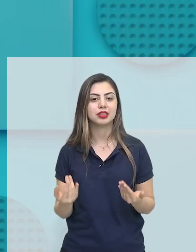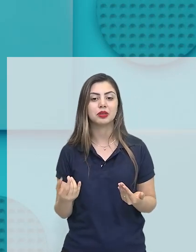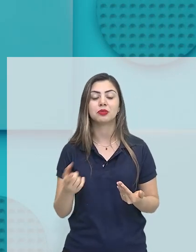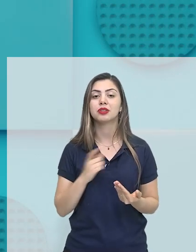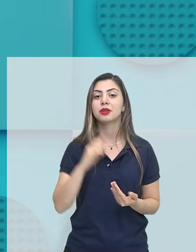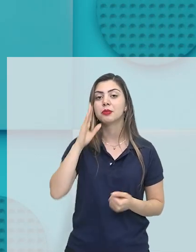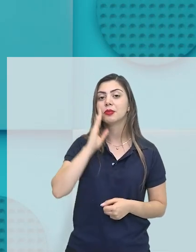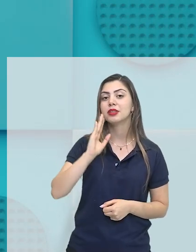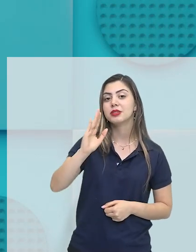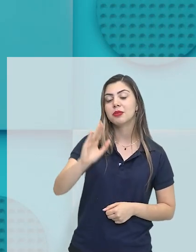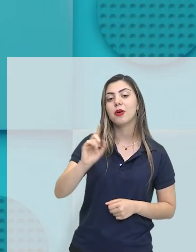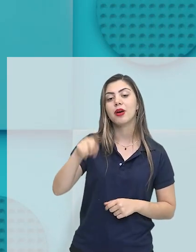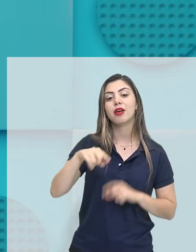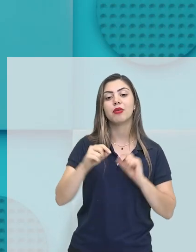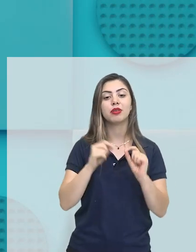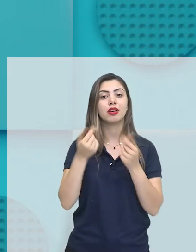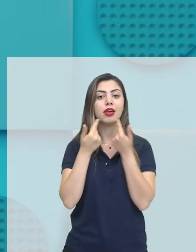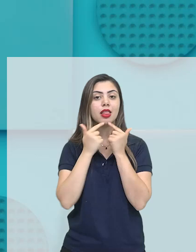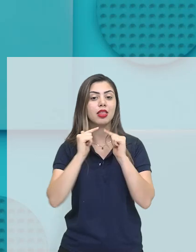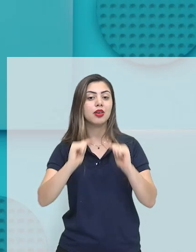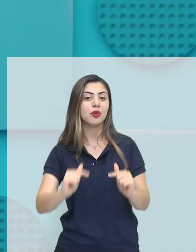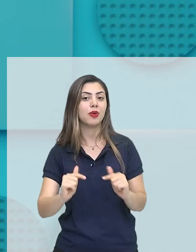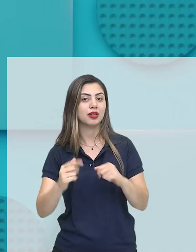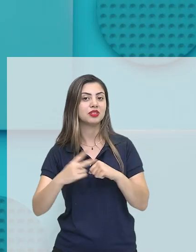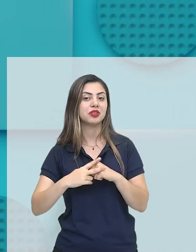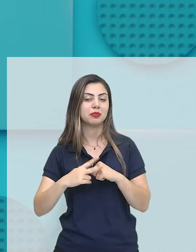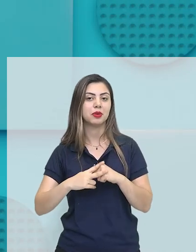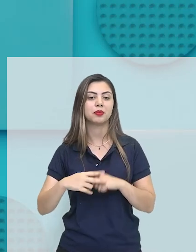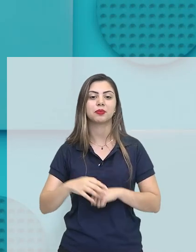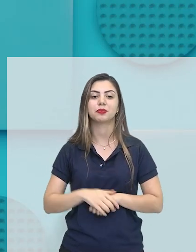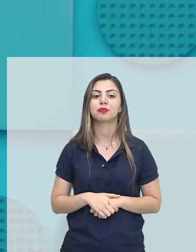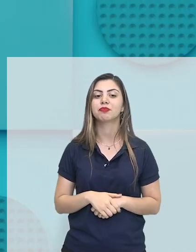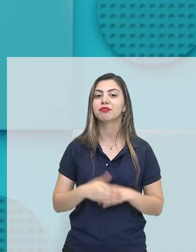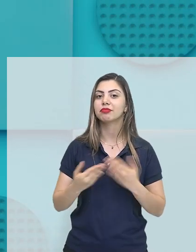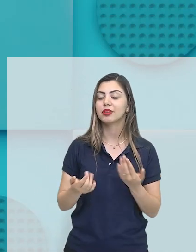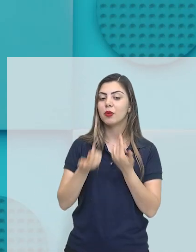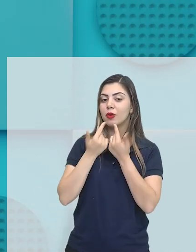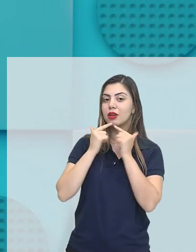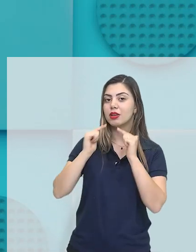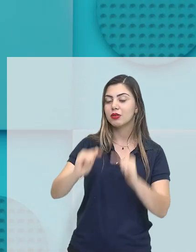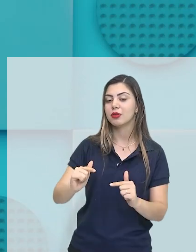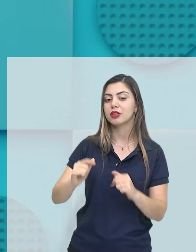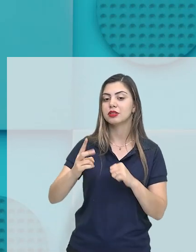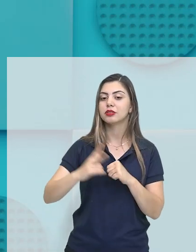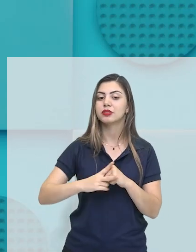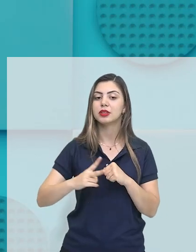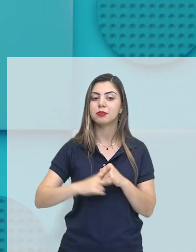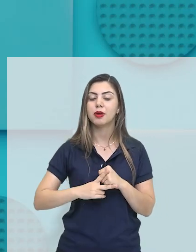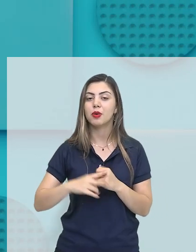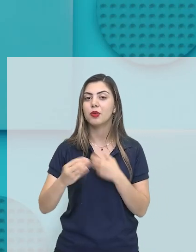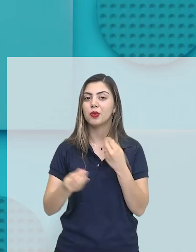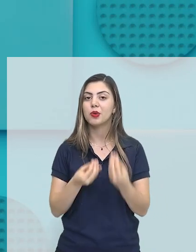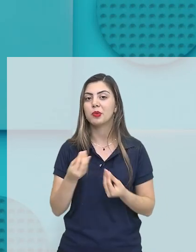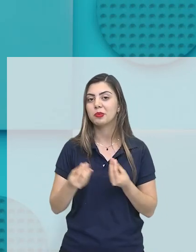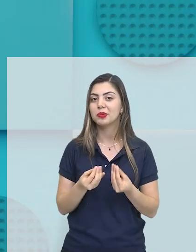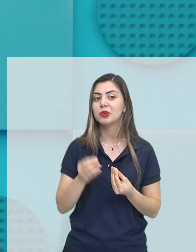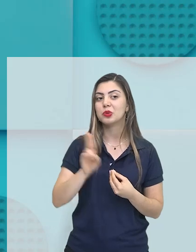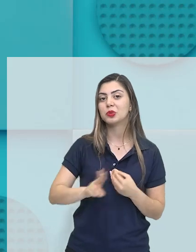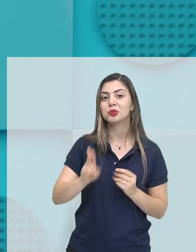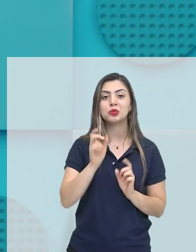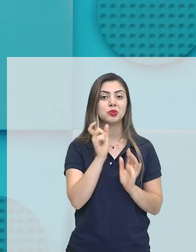como predominância a linguagem verbal. A linguagem que é feita por meio